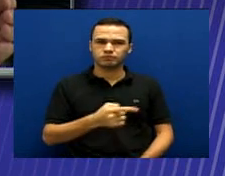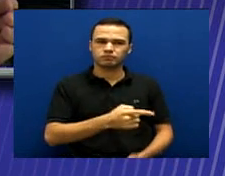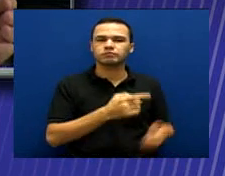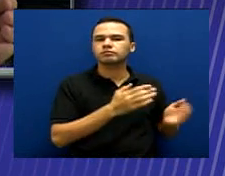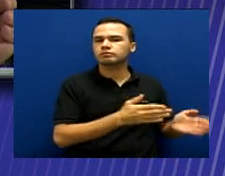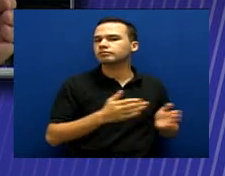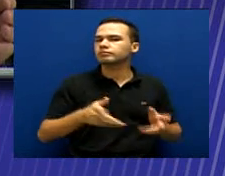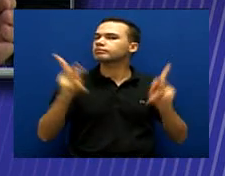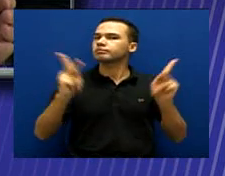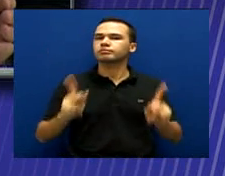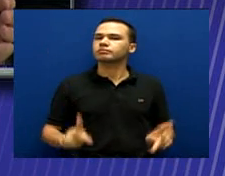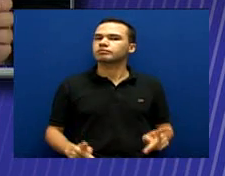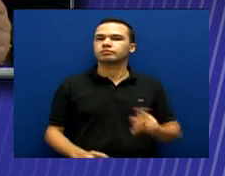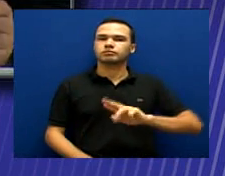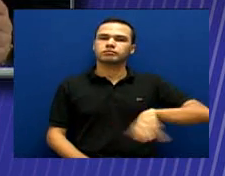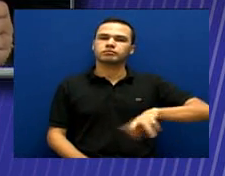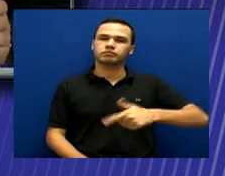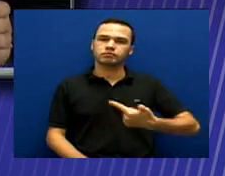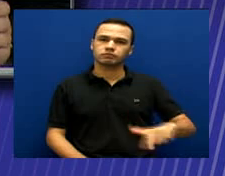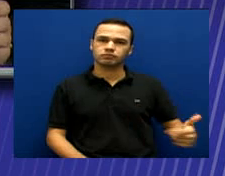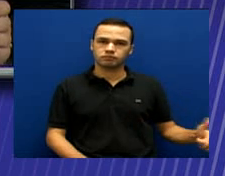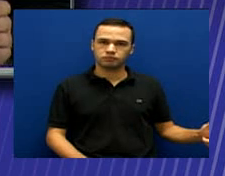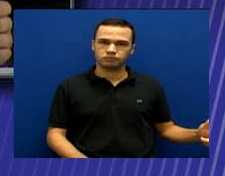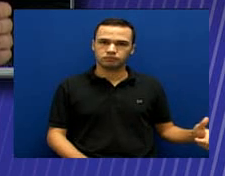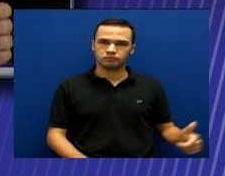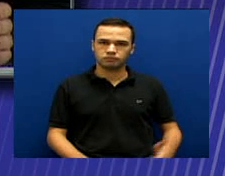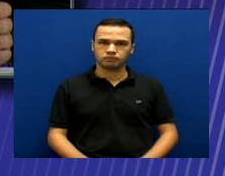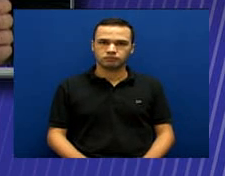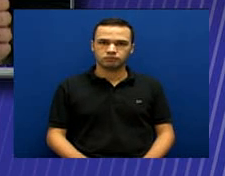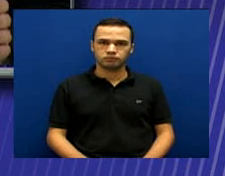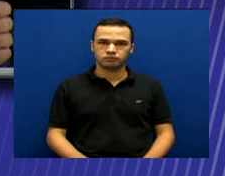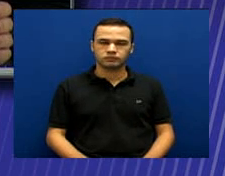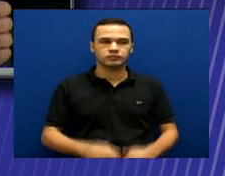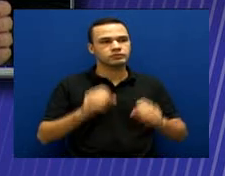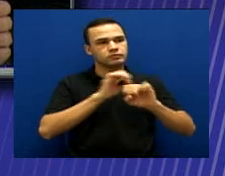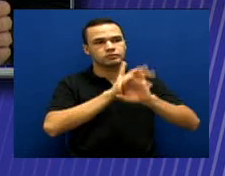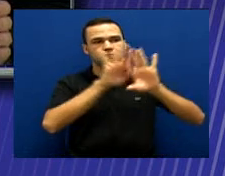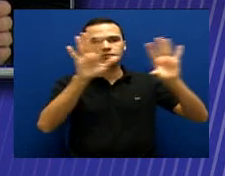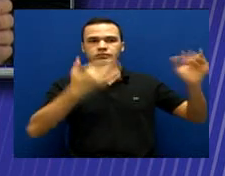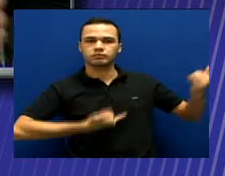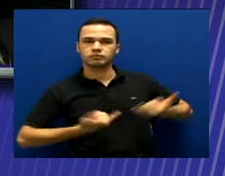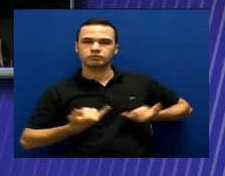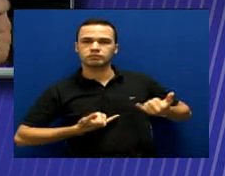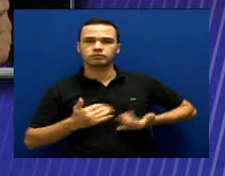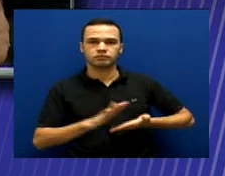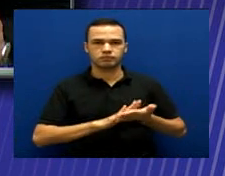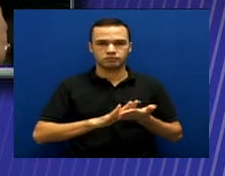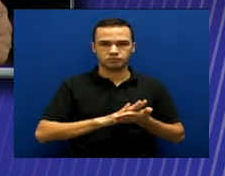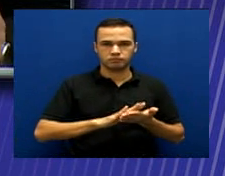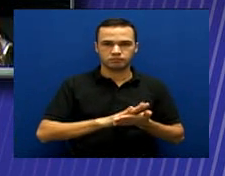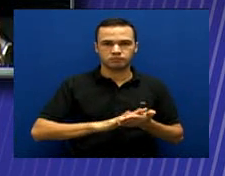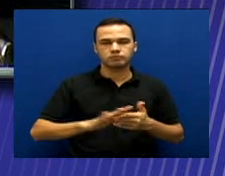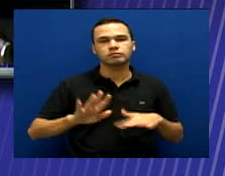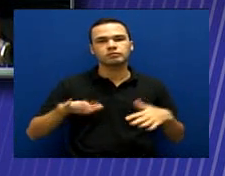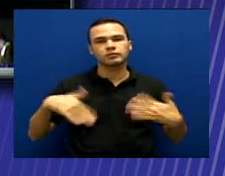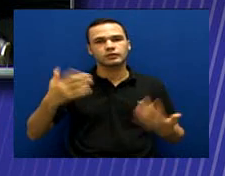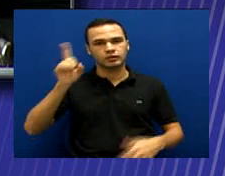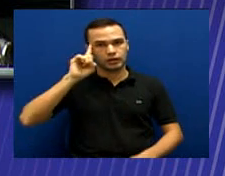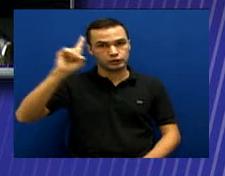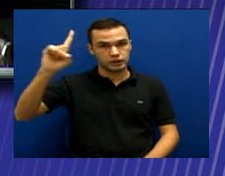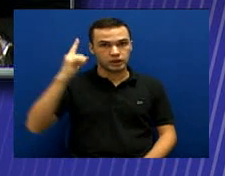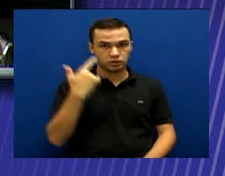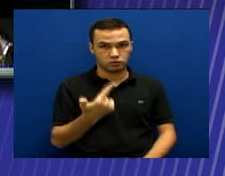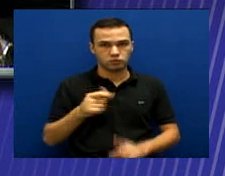transição pacífica vamos dizer assim ea gente não teve é clareza nos dados que foram apresentados então a partir do dia 2